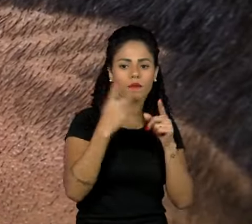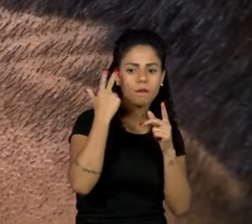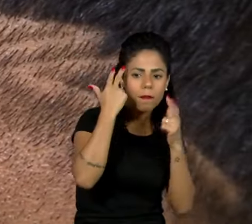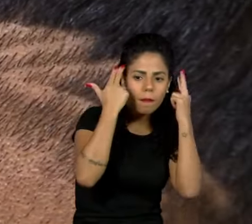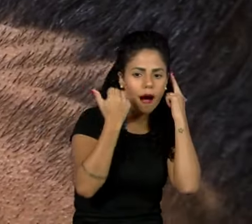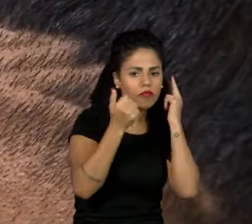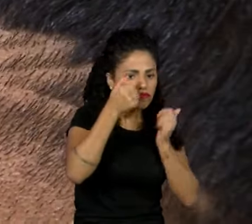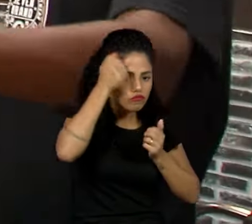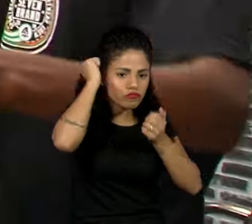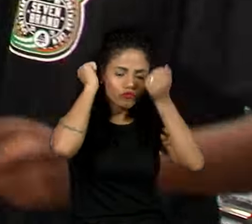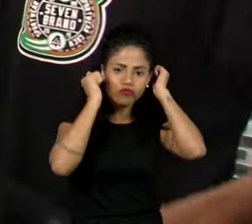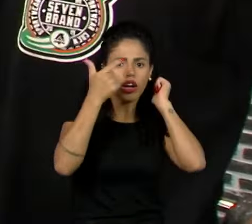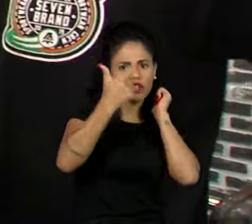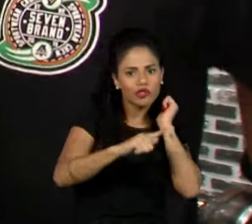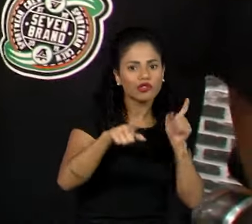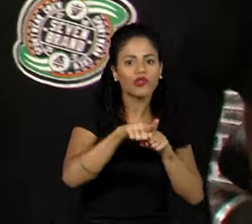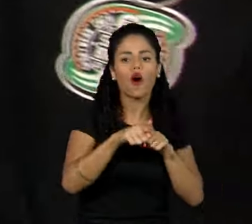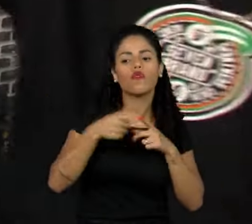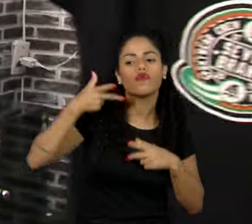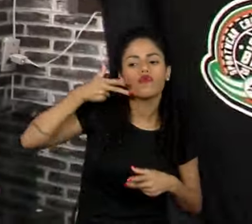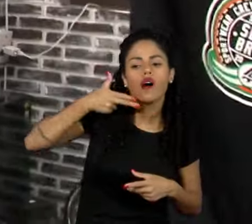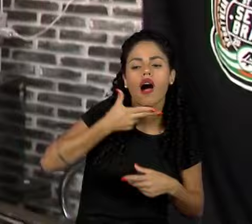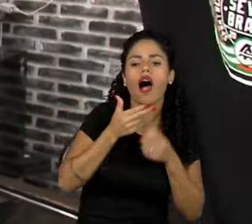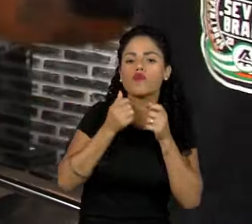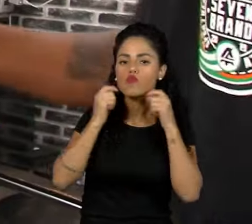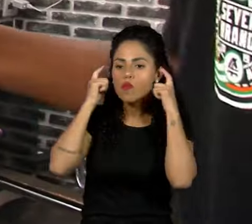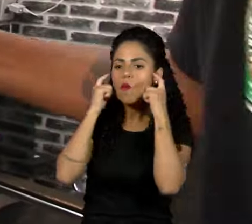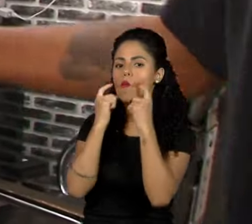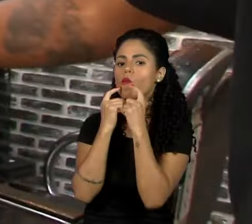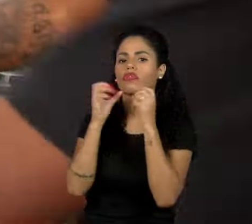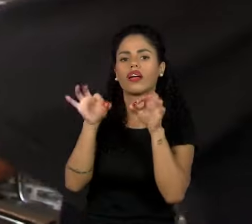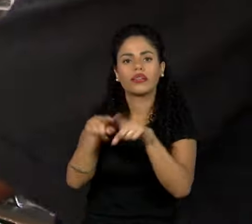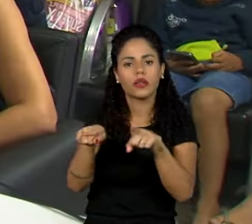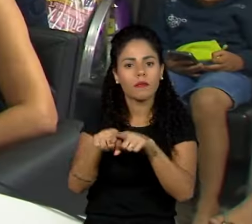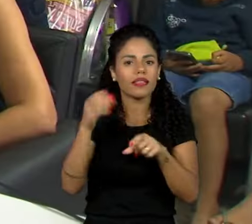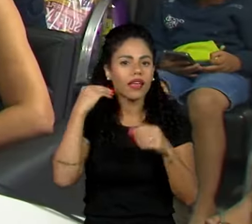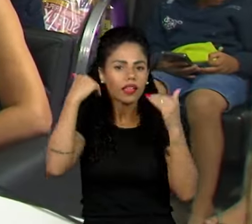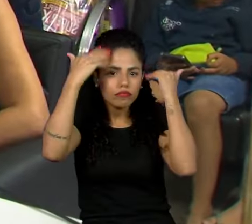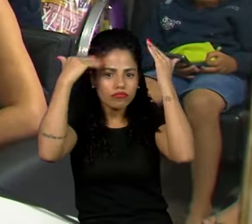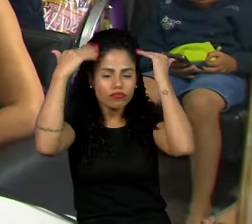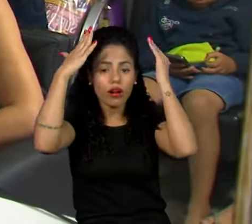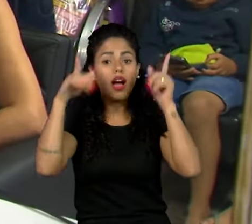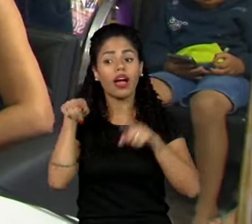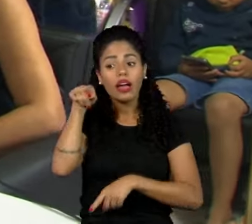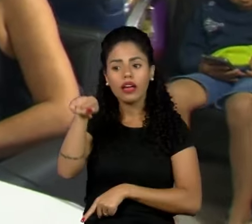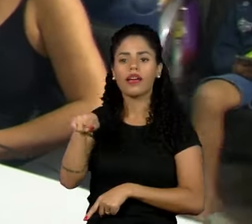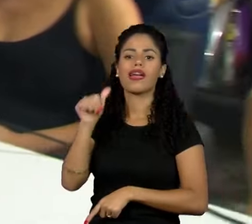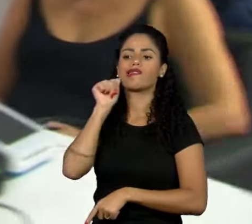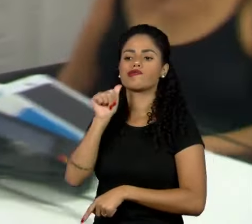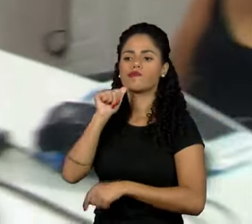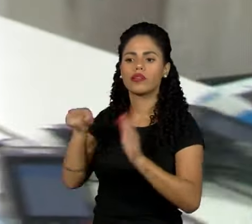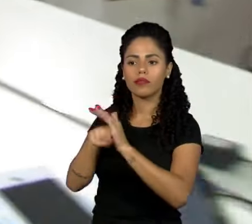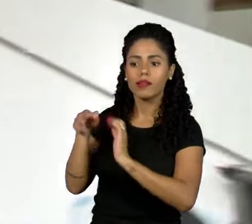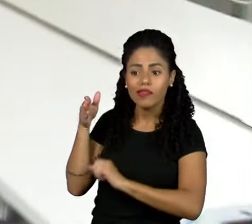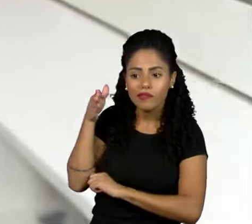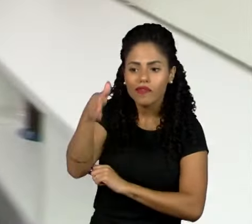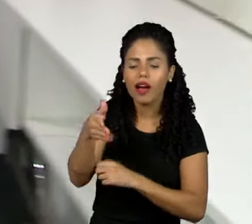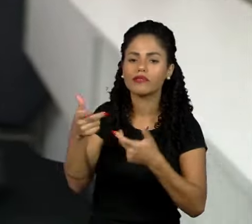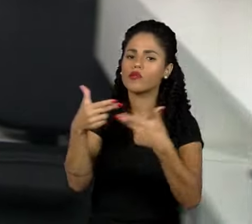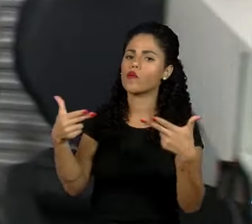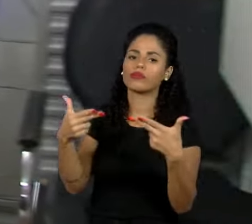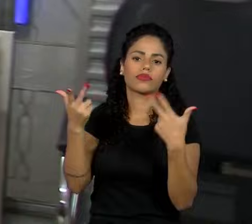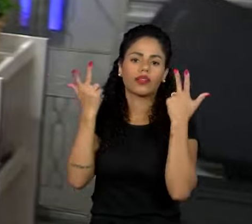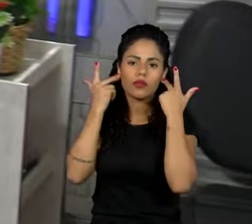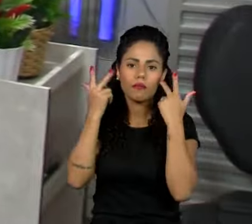do cabelo, dando aquele corte na régua, aquela platinada, enquanto as mulheres vão naquelas necessidades, né? De,